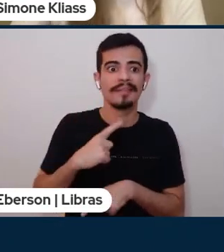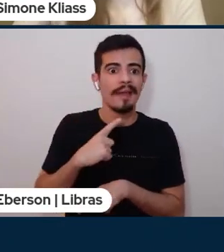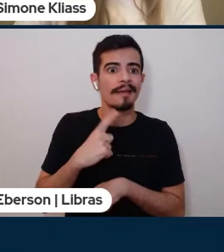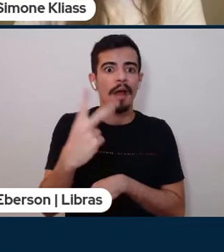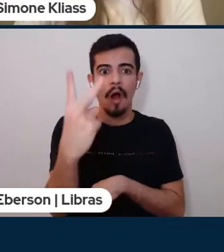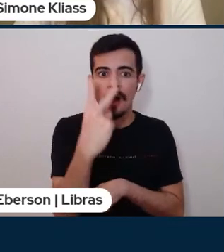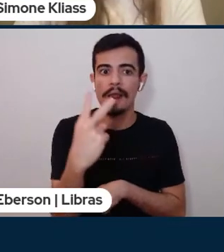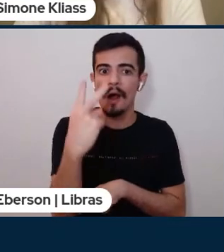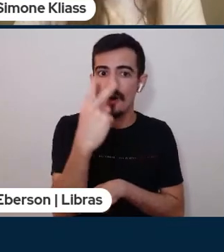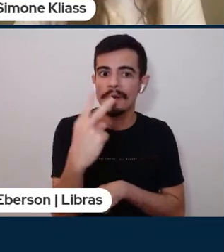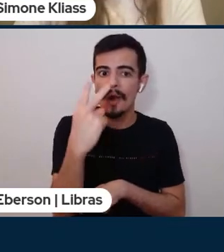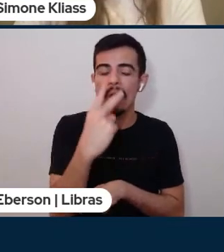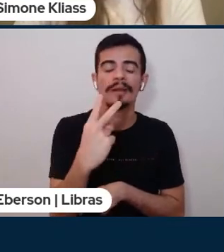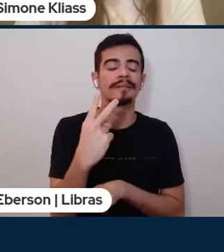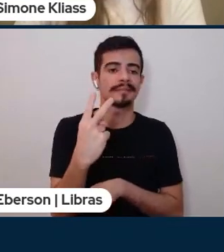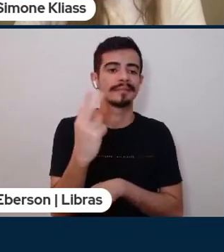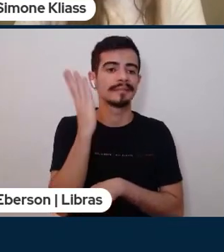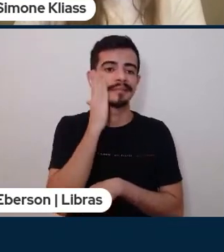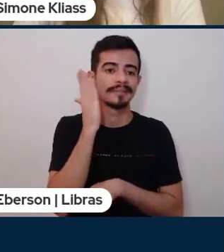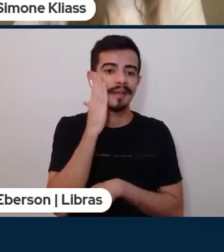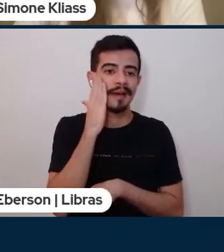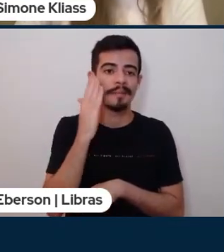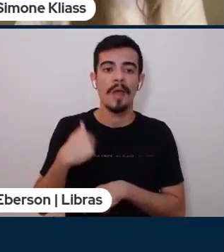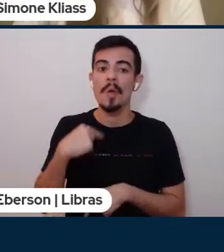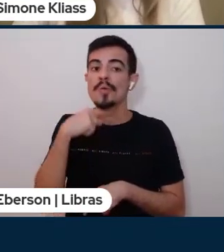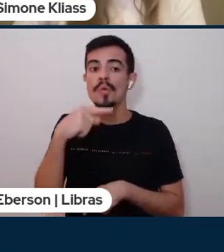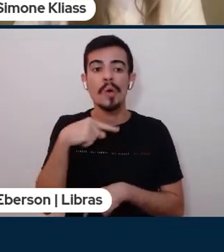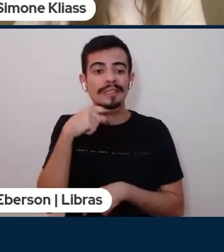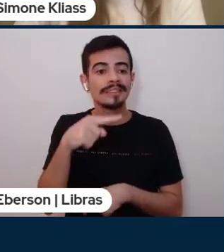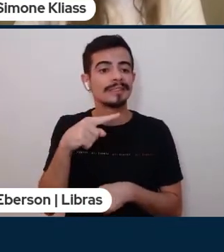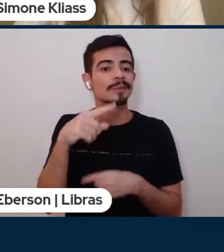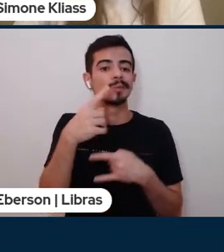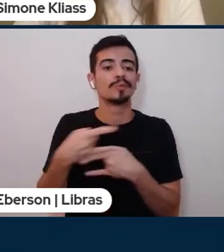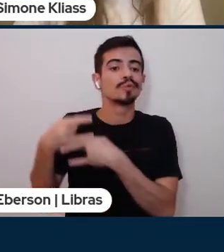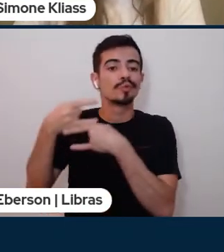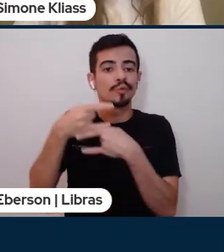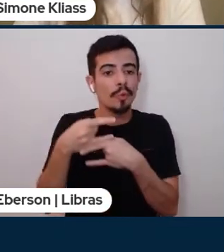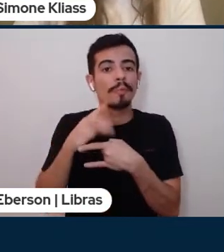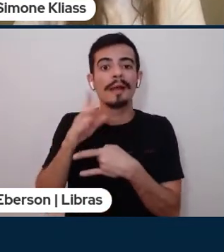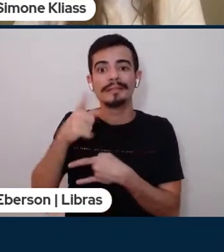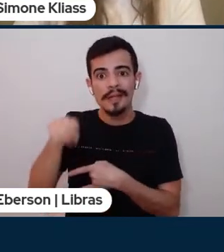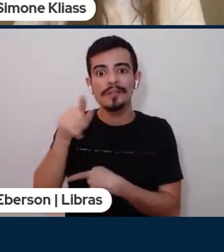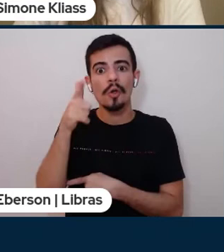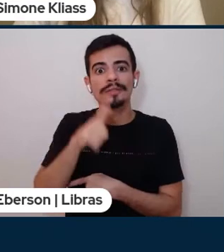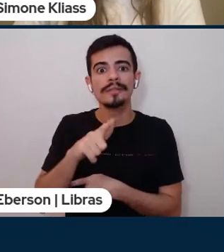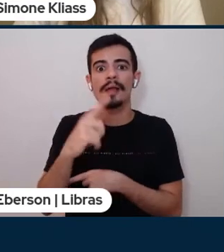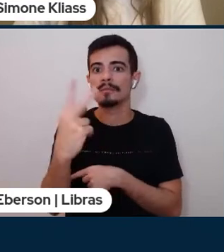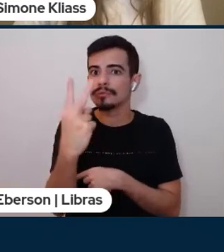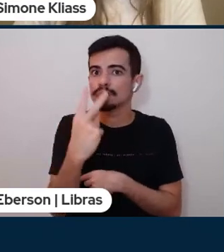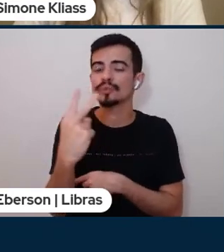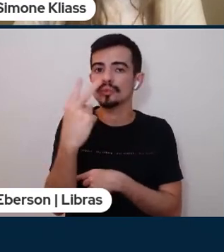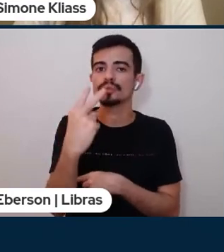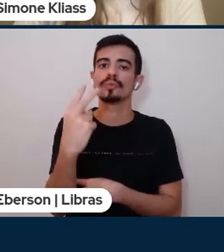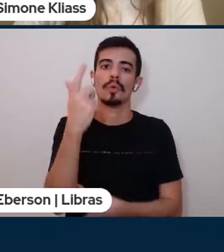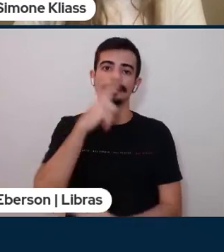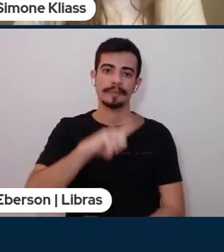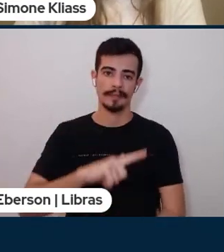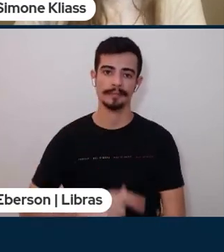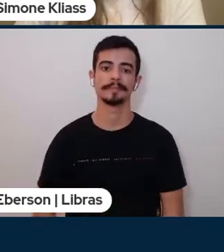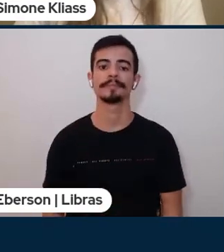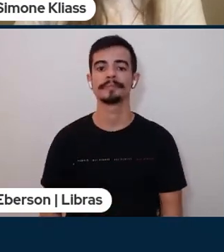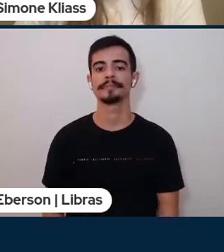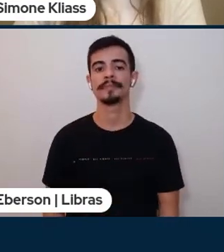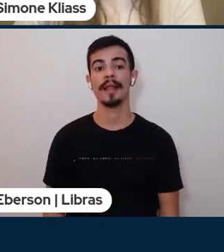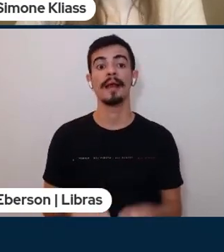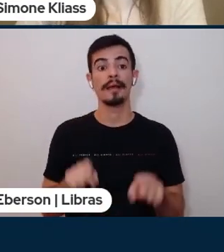que eu não consigo fazer com vocês maior plataforma de um mas eles conseguem fazer isso com a Maxim também